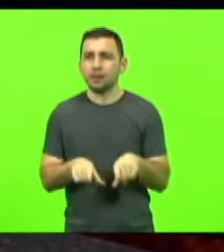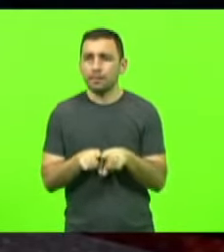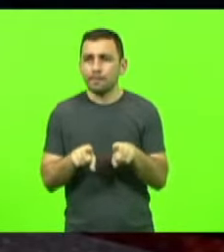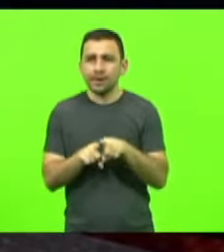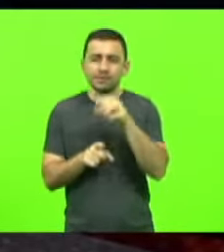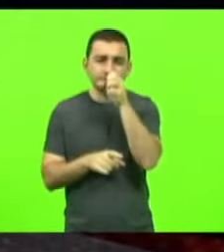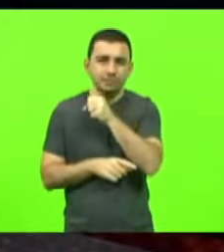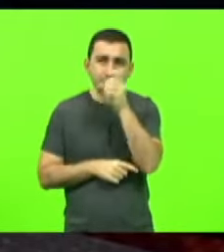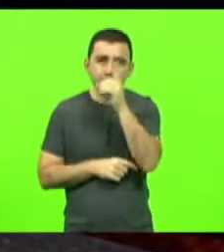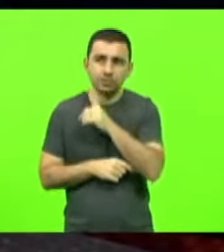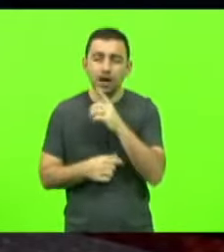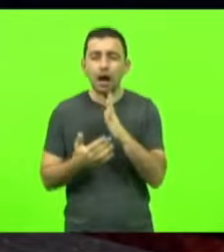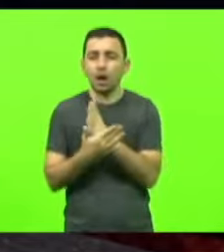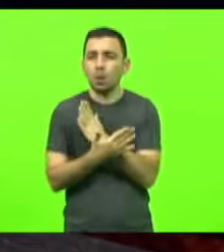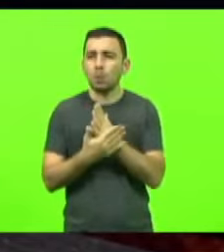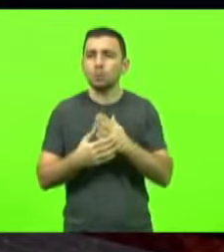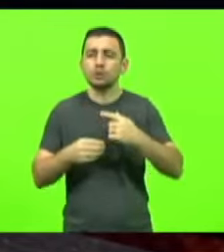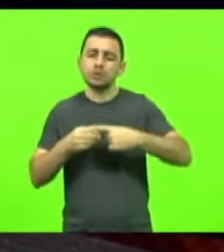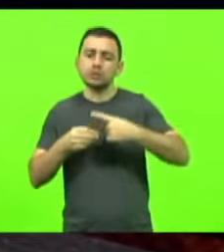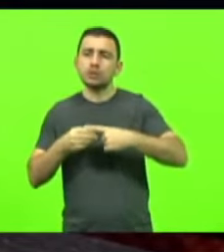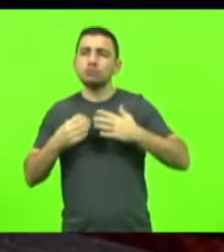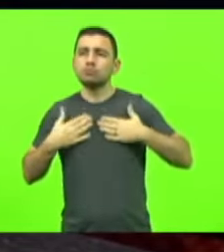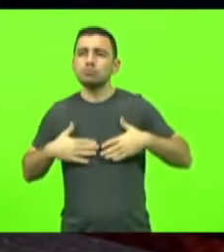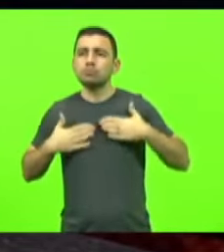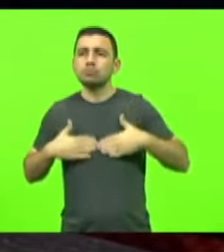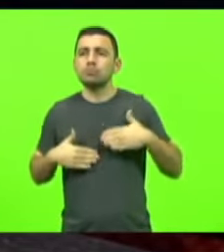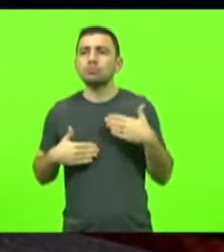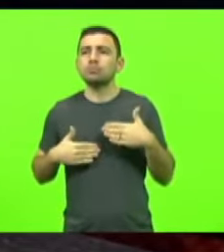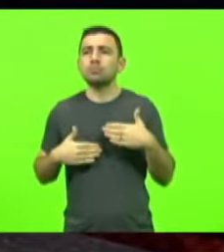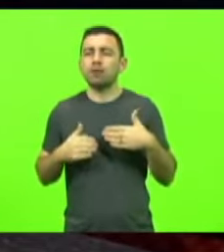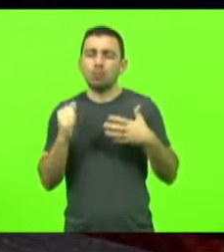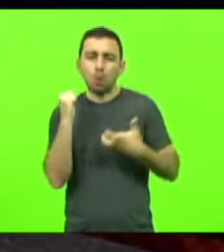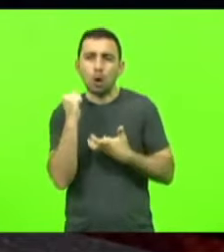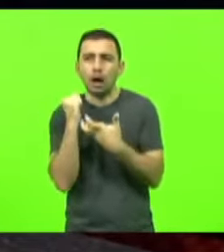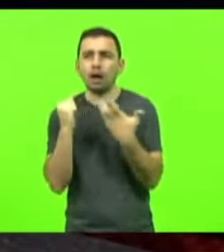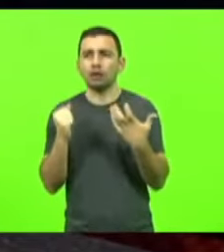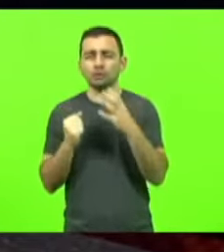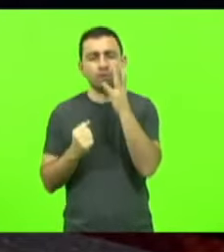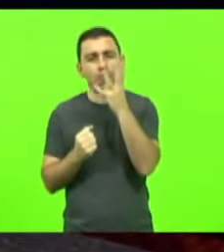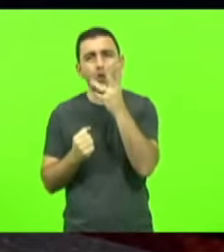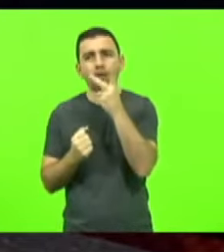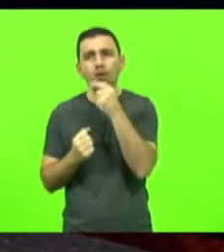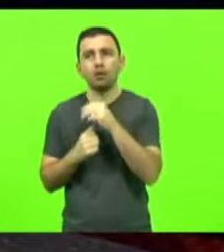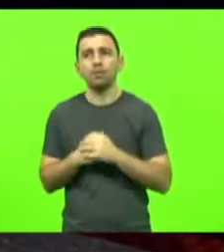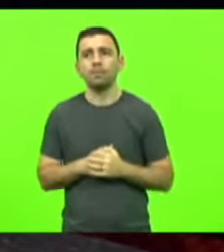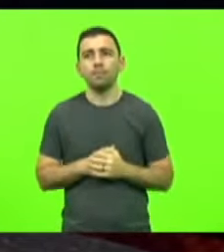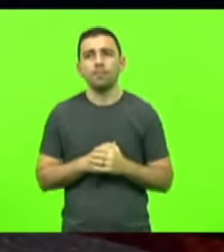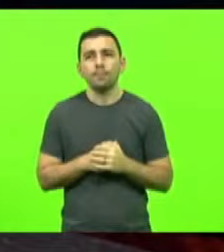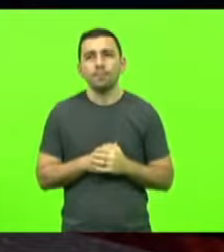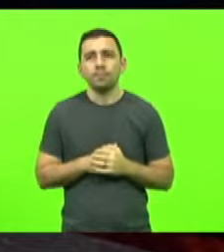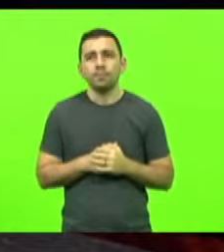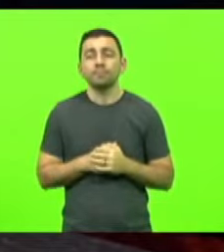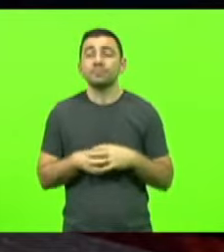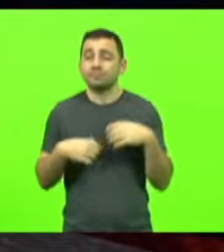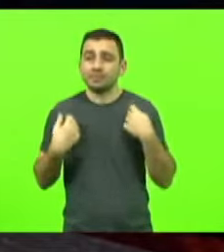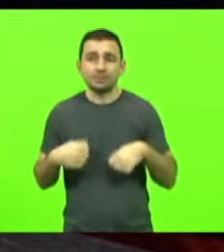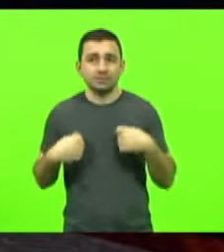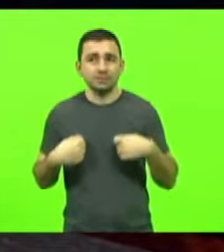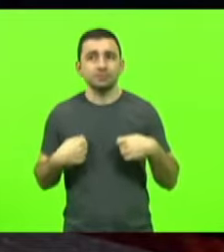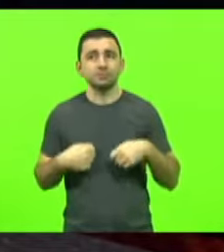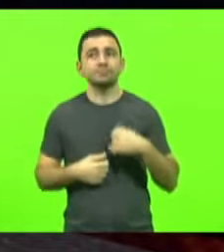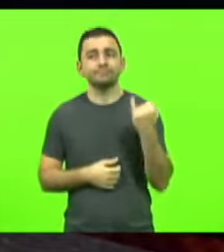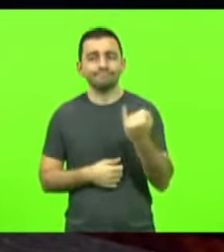semana. Alguns ainda insistem em ser mais burocráticos, mais lento, mas é preciso, portanto,